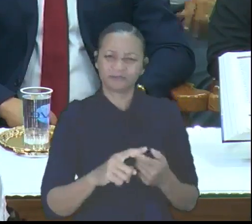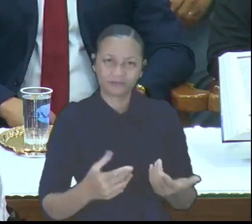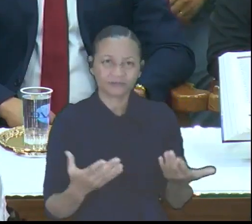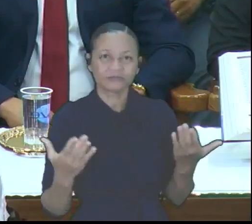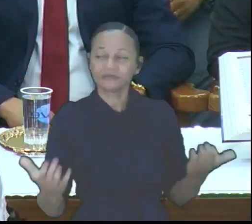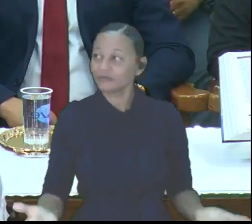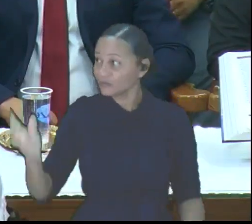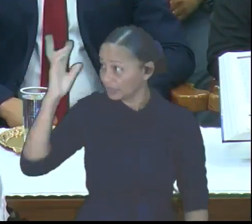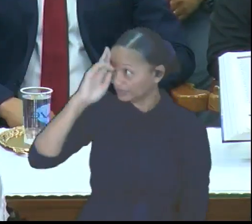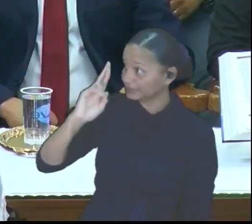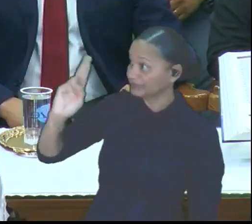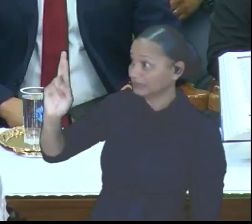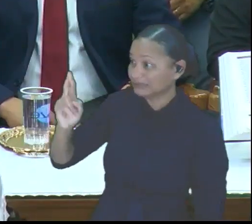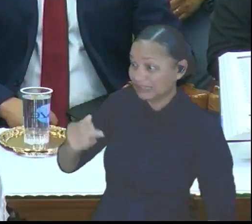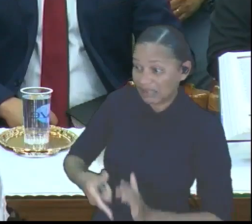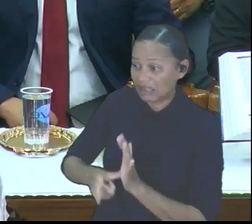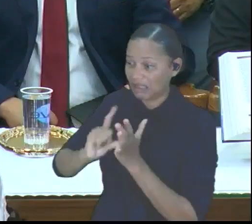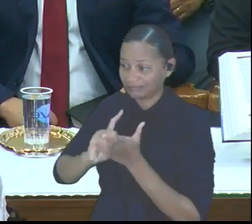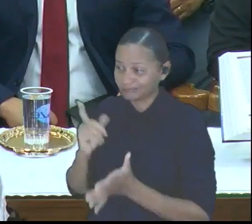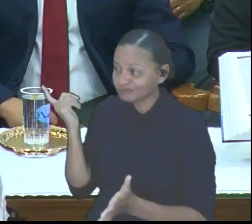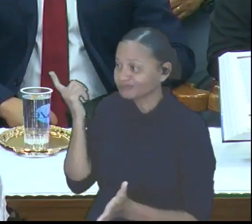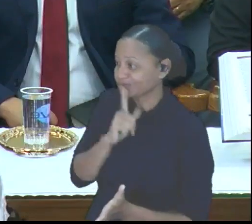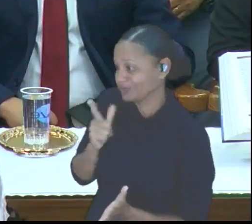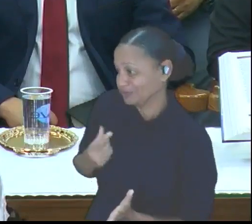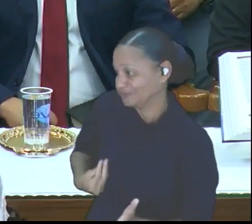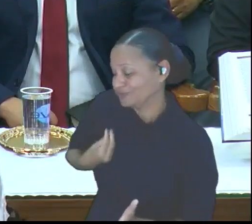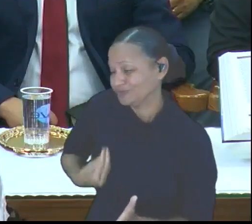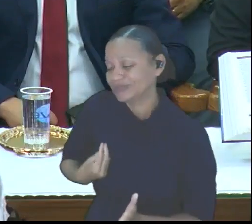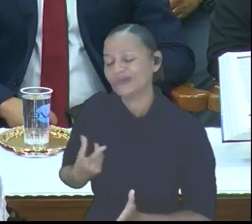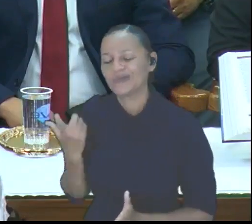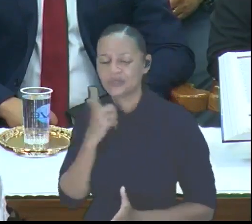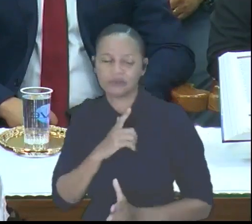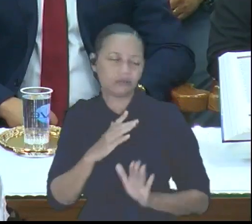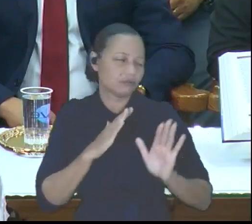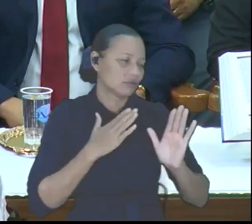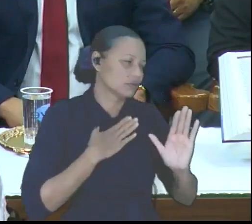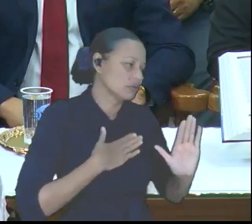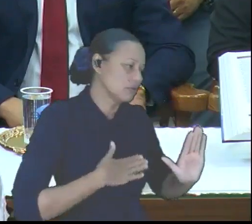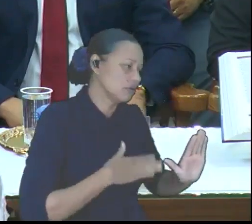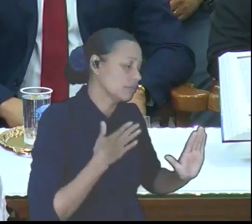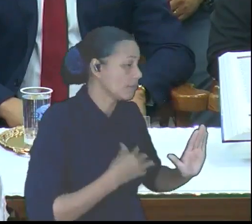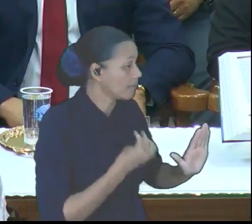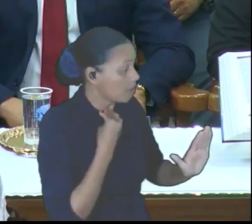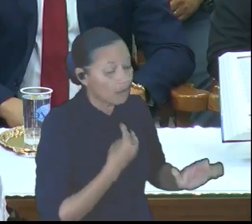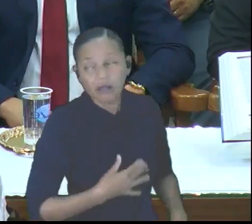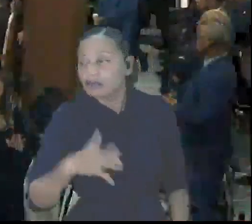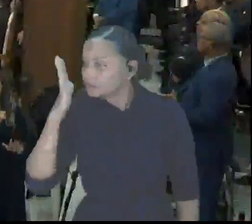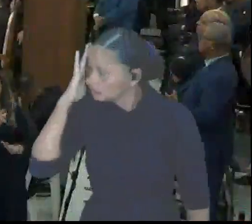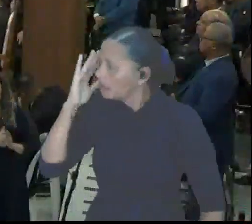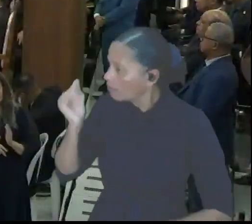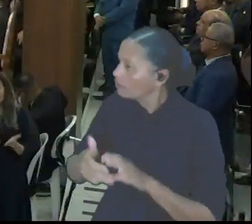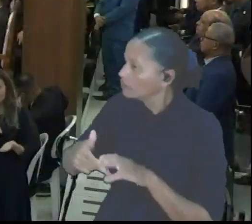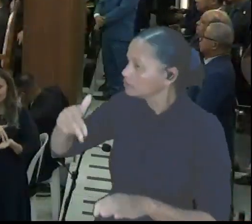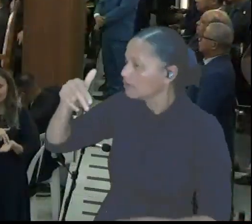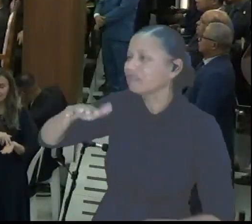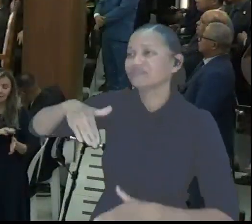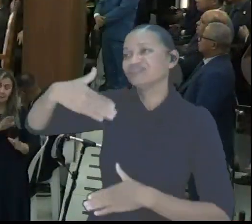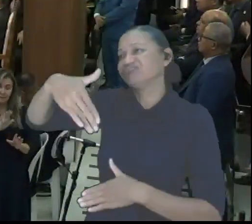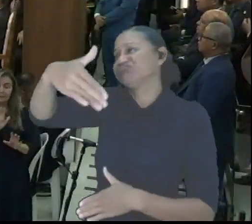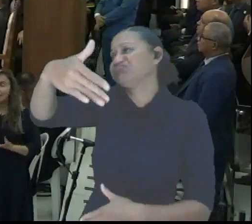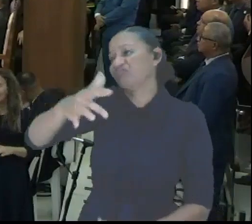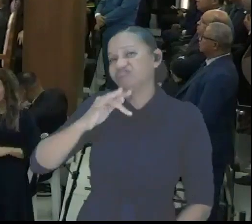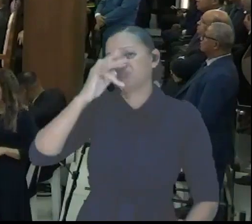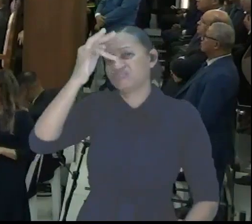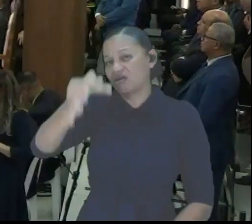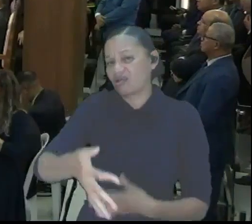Olha, Senhor, se tu estivesse aqui, até que dava jeito, mas tu não estava. Calma, Marta, ele vai ressuscitar, eu sei. Mas é lá na